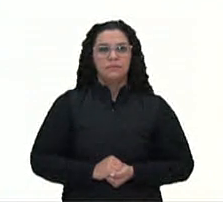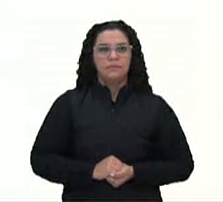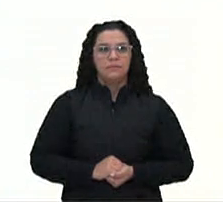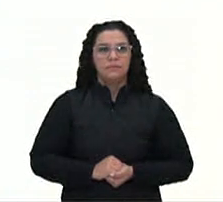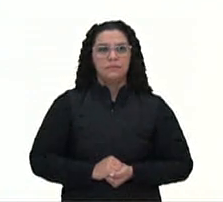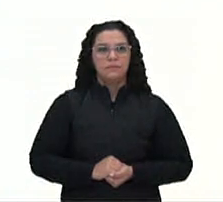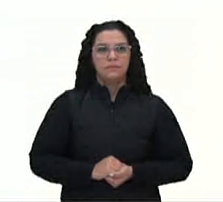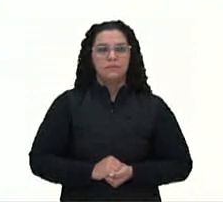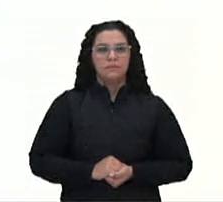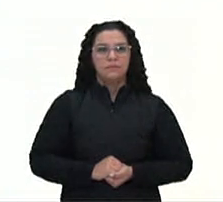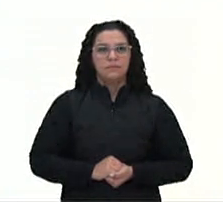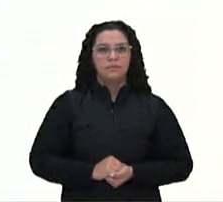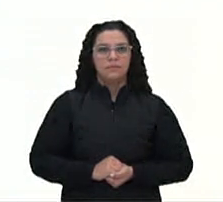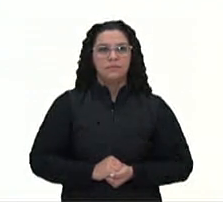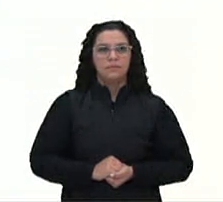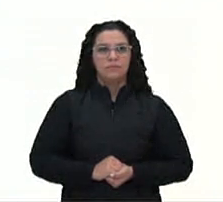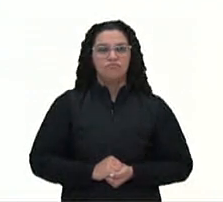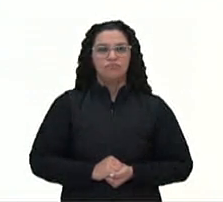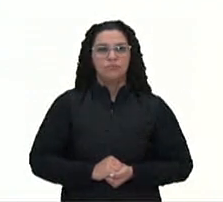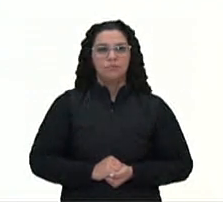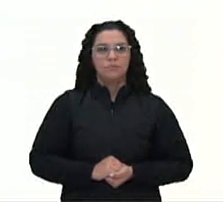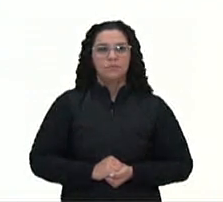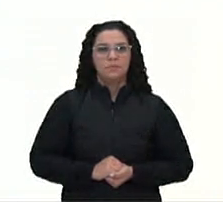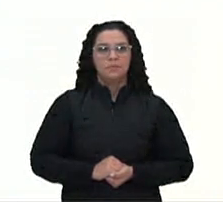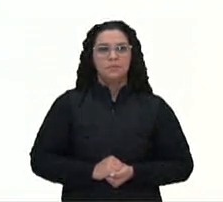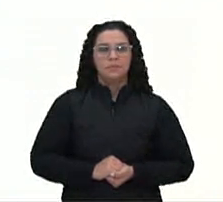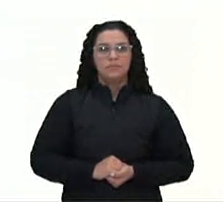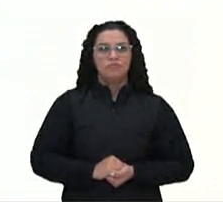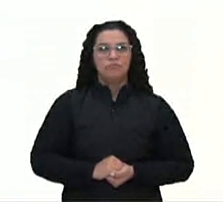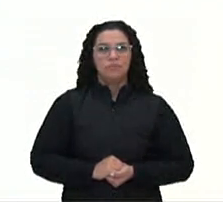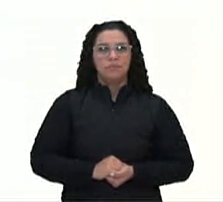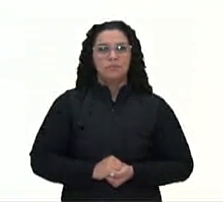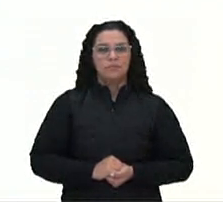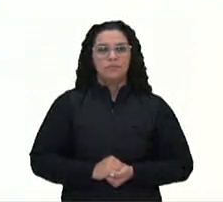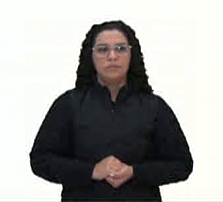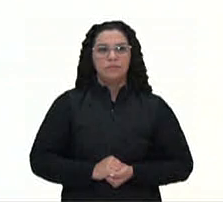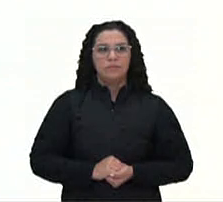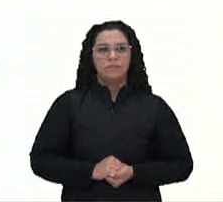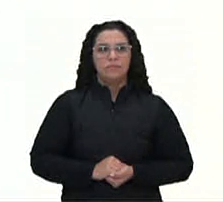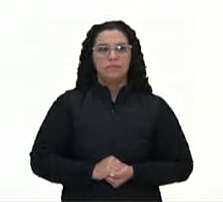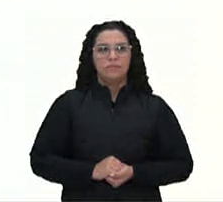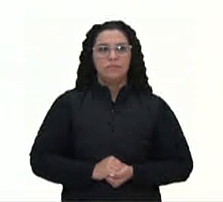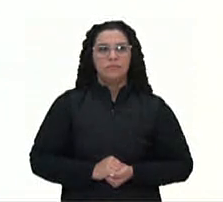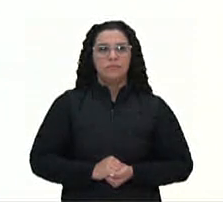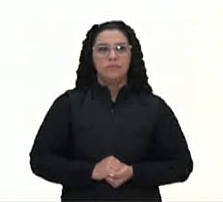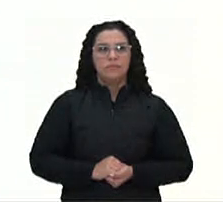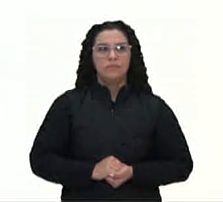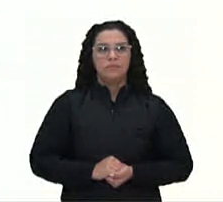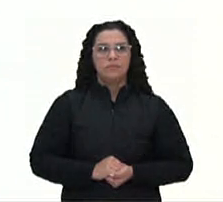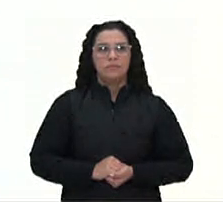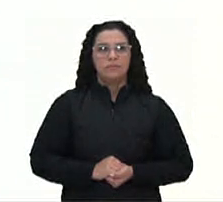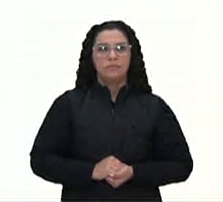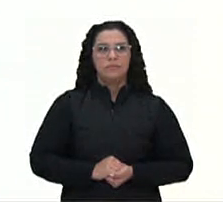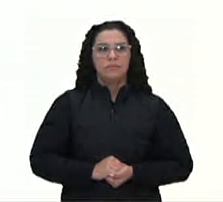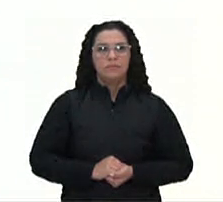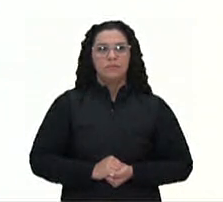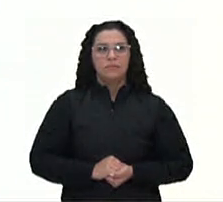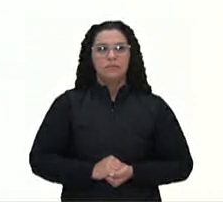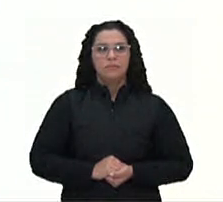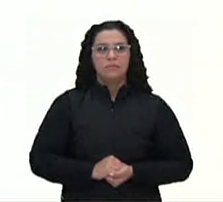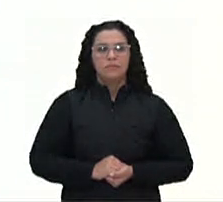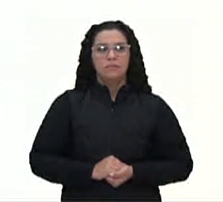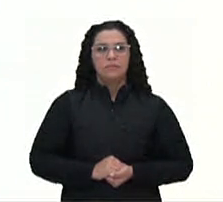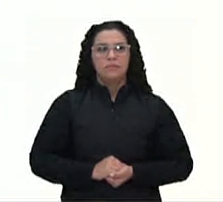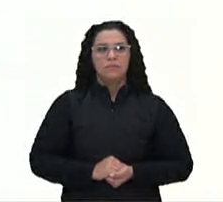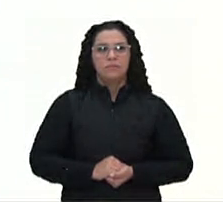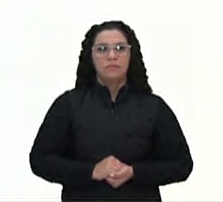alternating rounds of chess and boxing. It must be really hard to think of strategies on a board game after being punched on